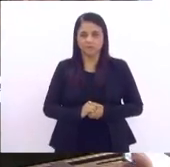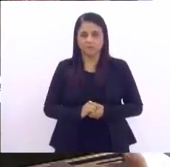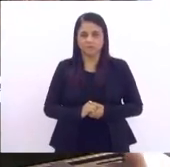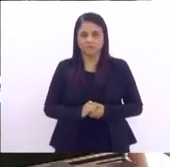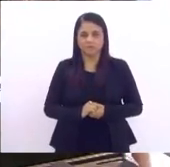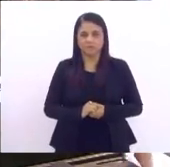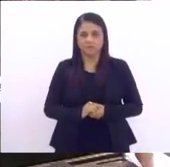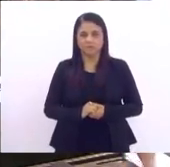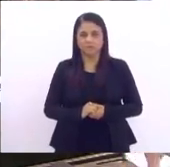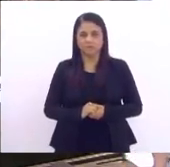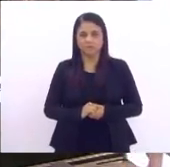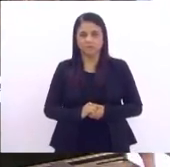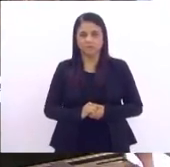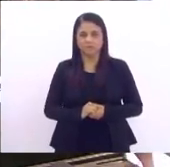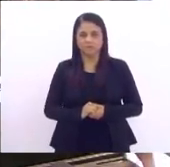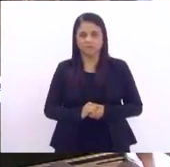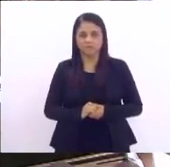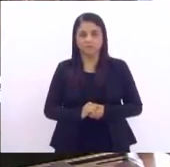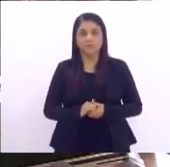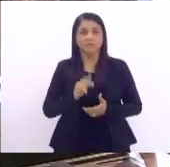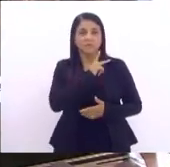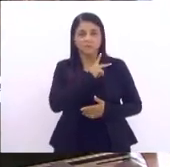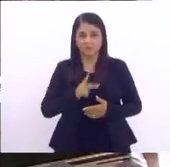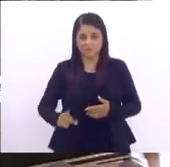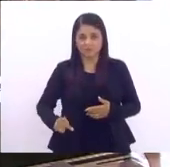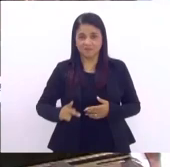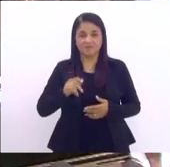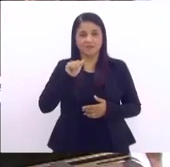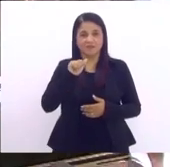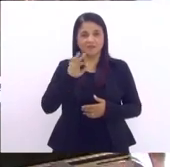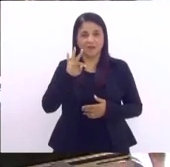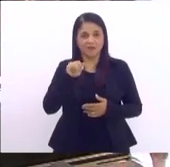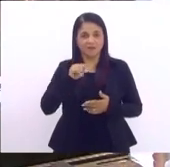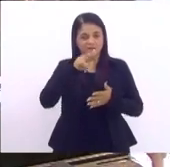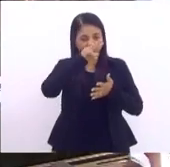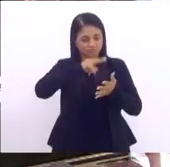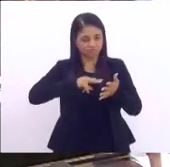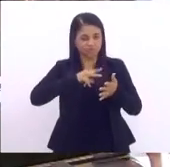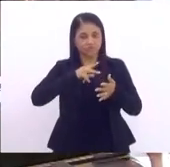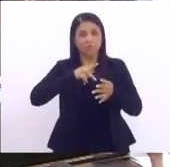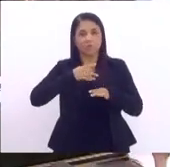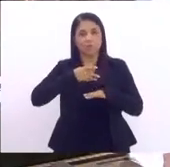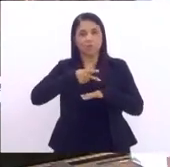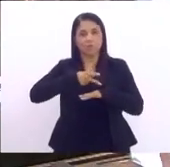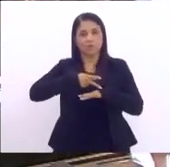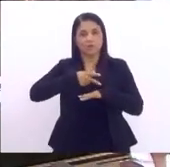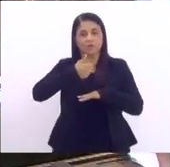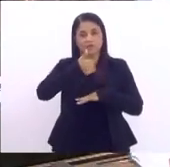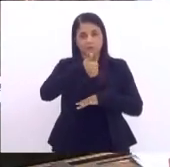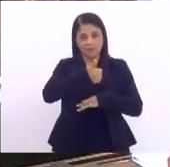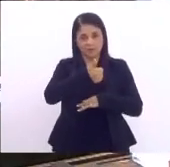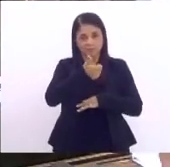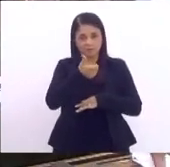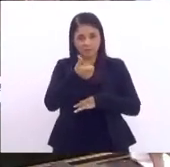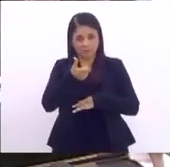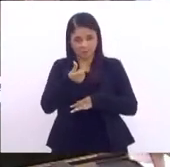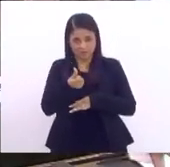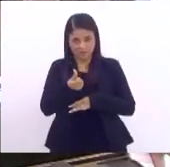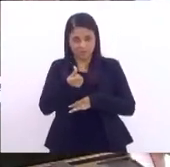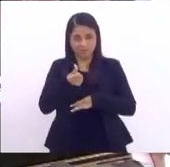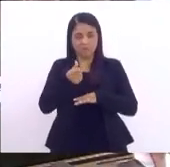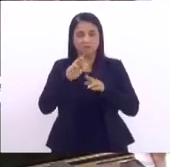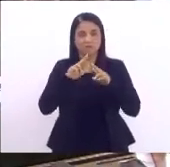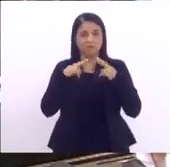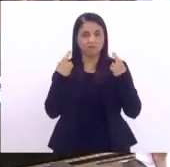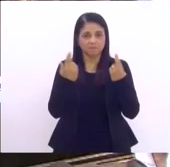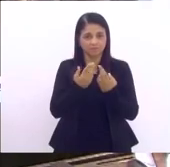Senhor presidente, a ata reflete com exatidão o ocorrido na 16ª sessão extraordinária, que iniciada